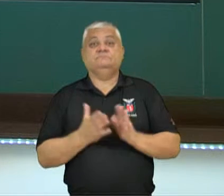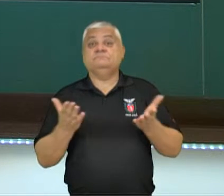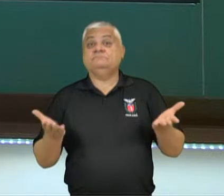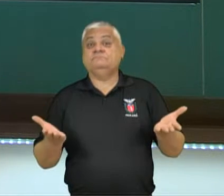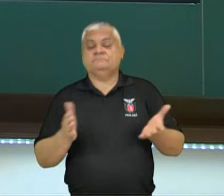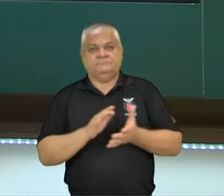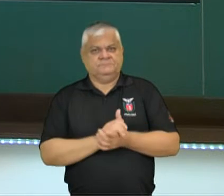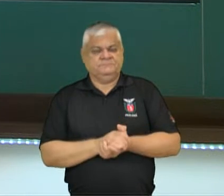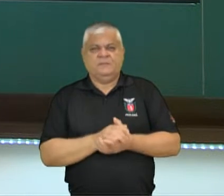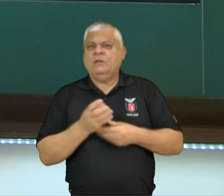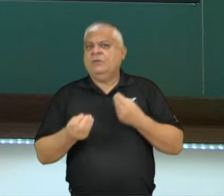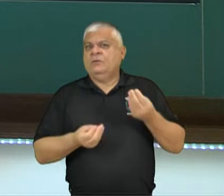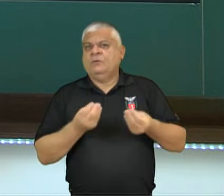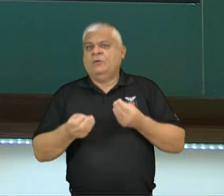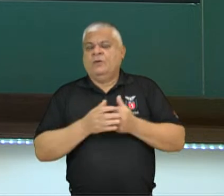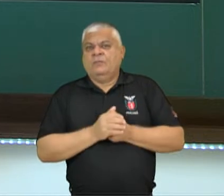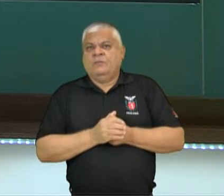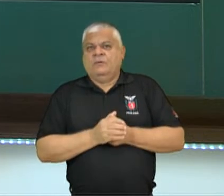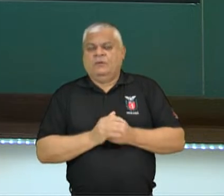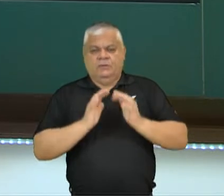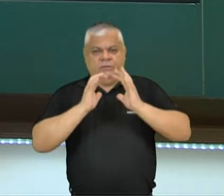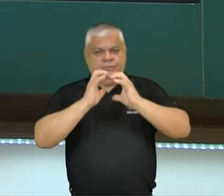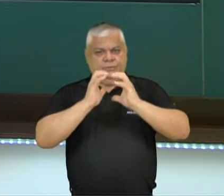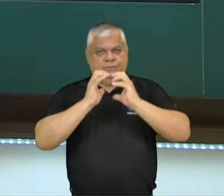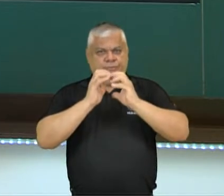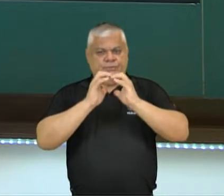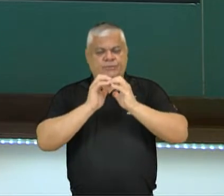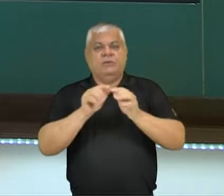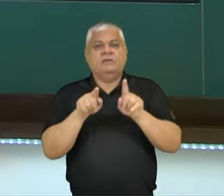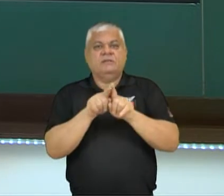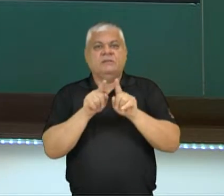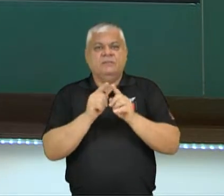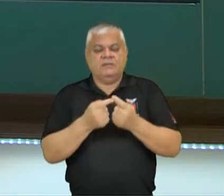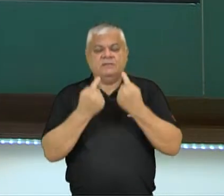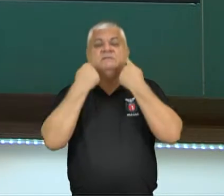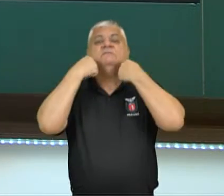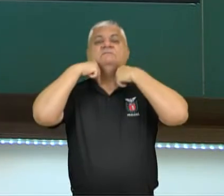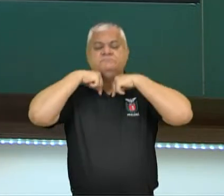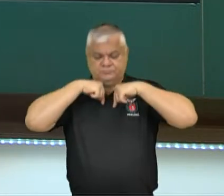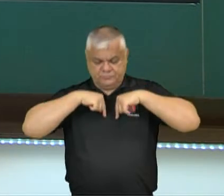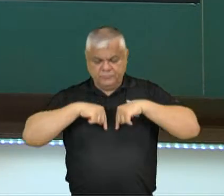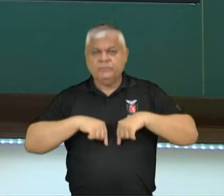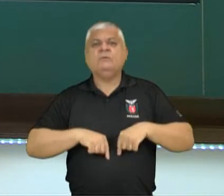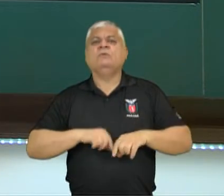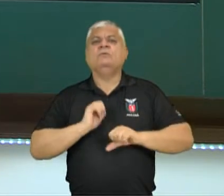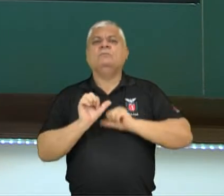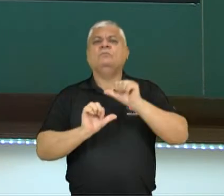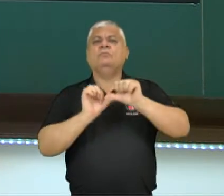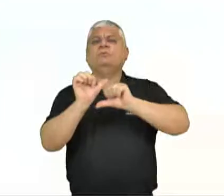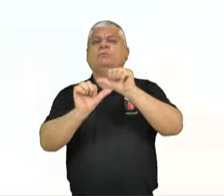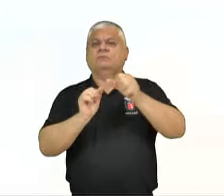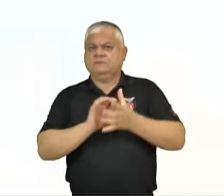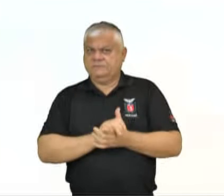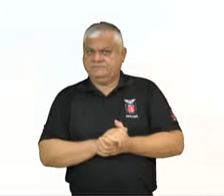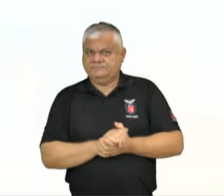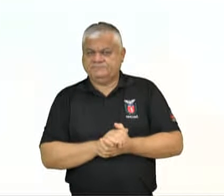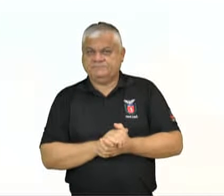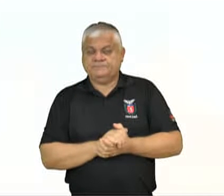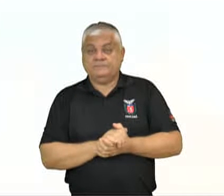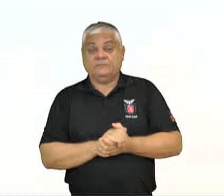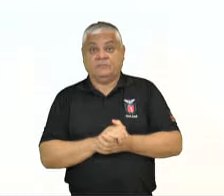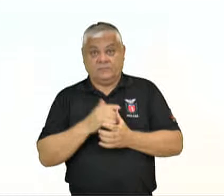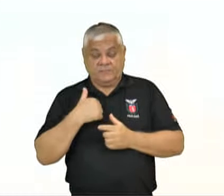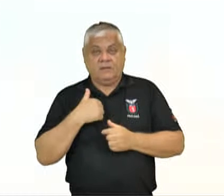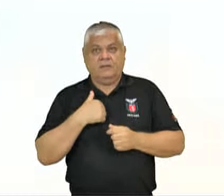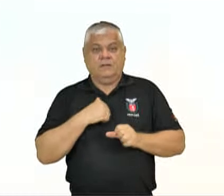E então, de que forma o sistema nervoso e endócrino estão relacionados a essas mudanças da adolescência? As